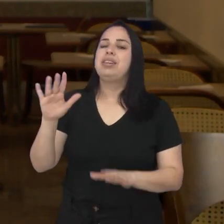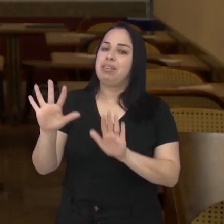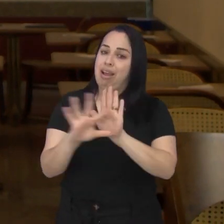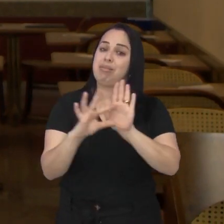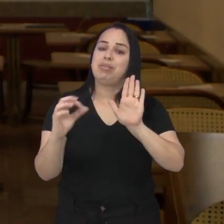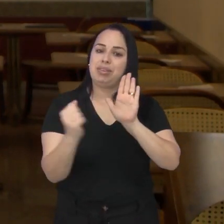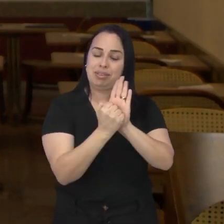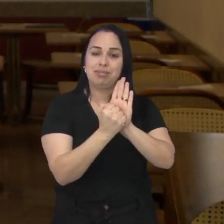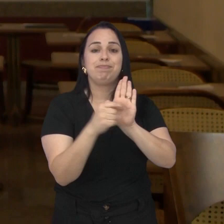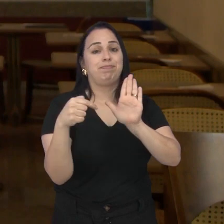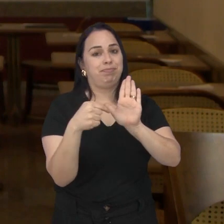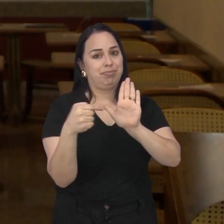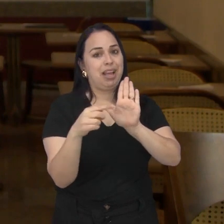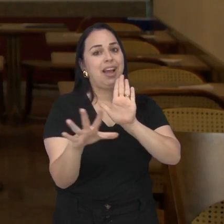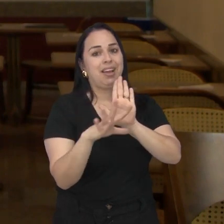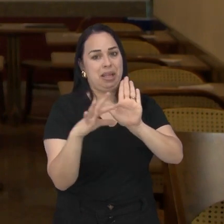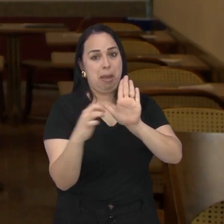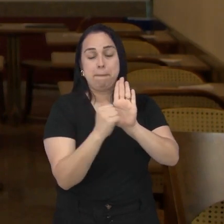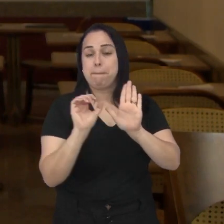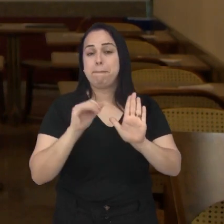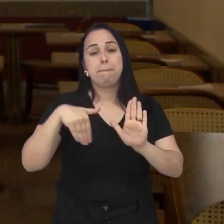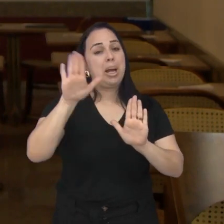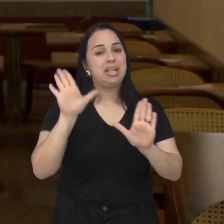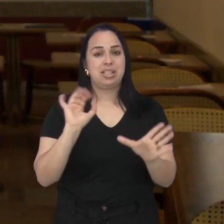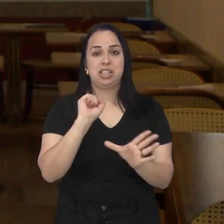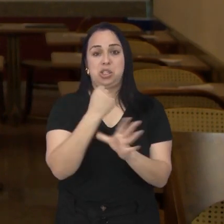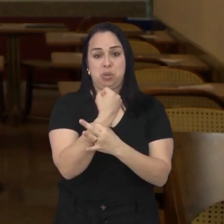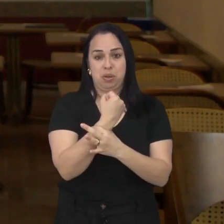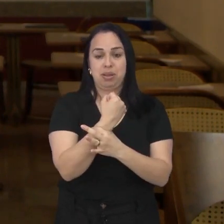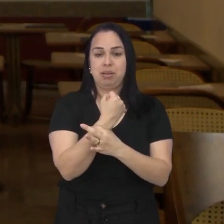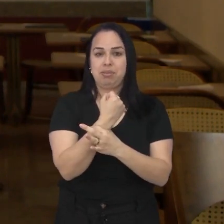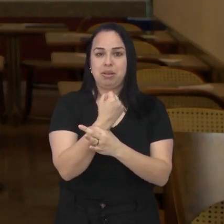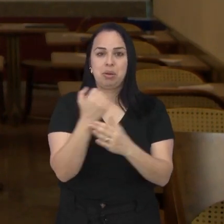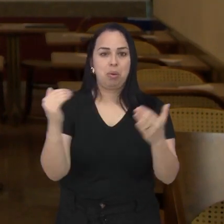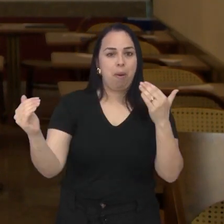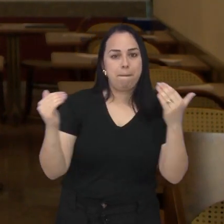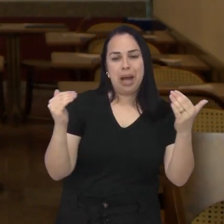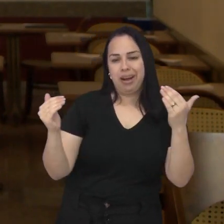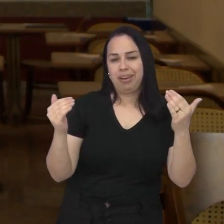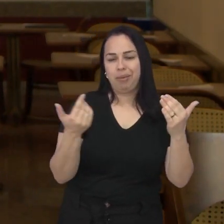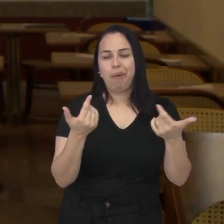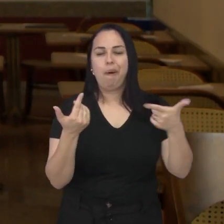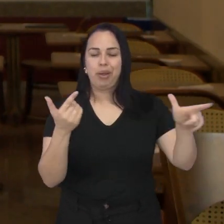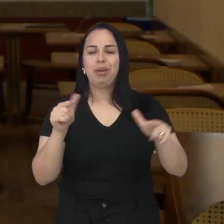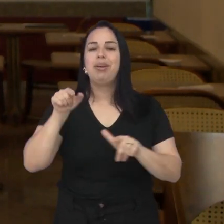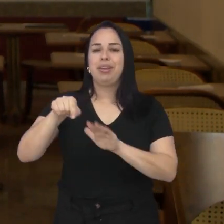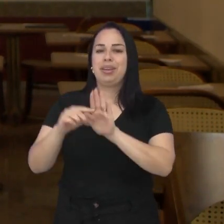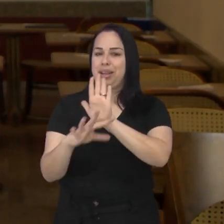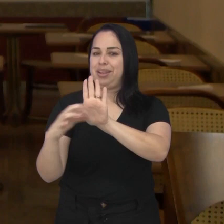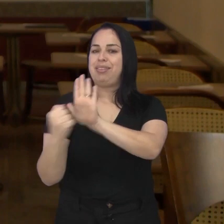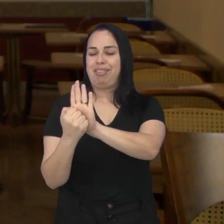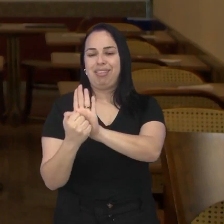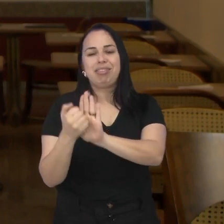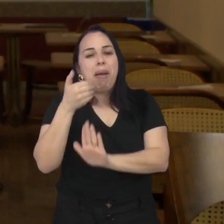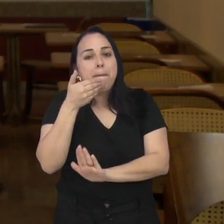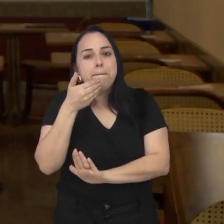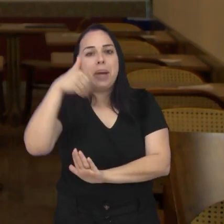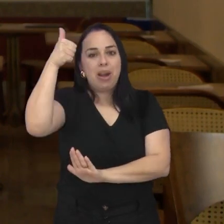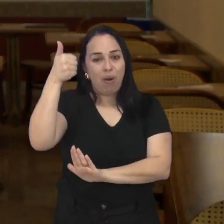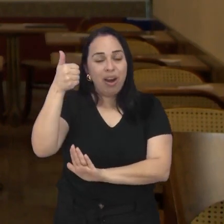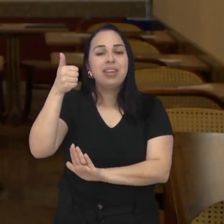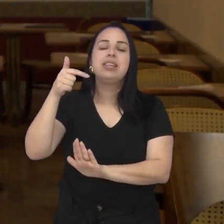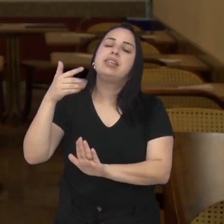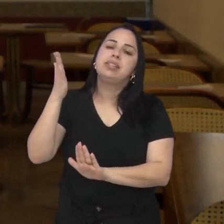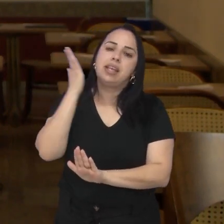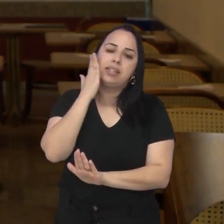ainda hoje é o Cadastur. Realmente o Cadastur é o mais seguro. É melhor do que qualquer outra mídia social. Então, o Cadastur, você tem